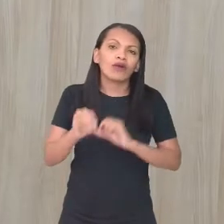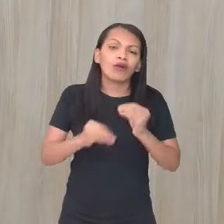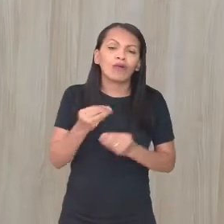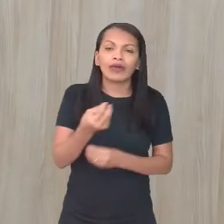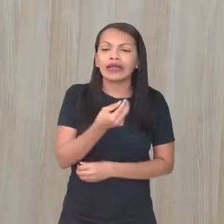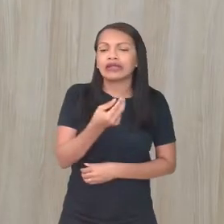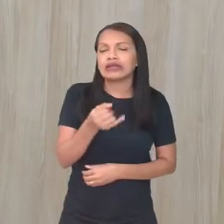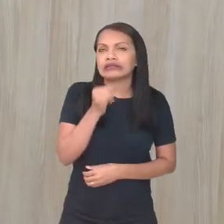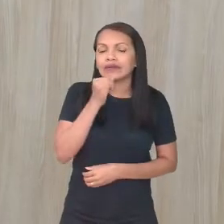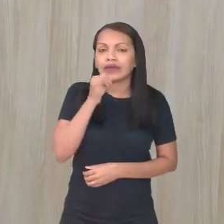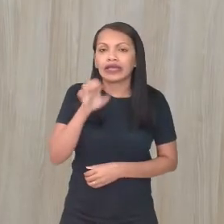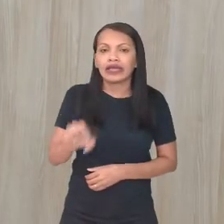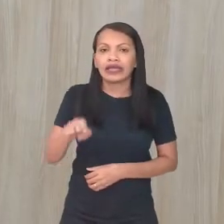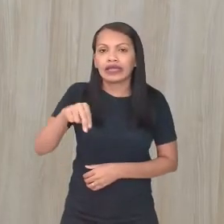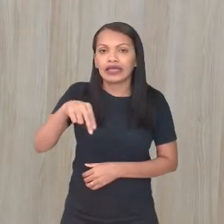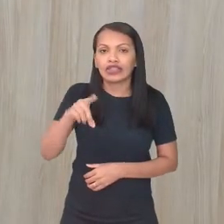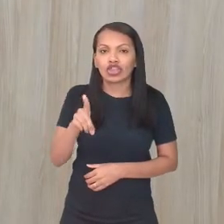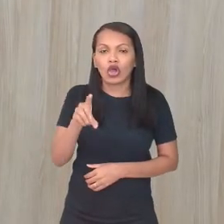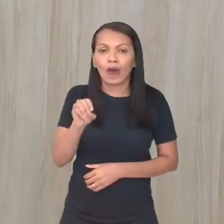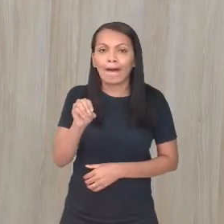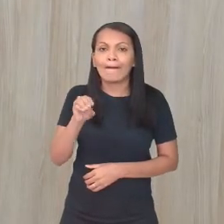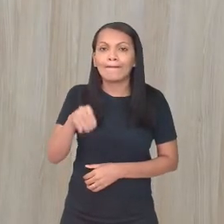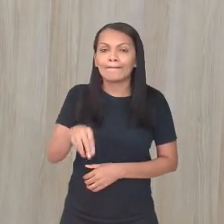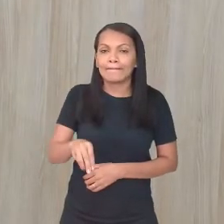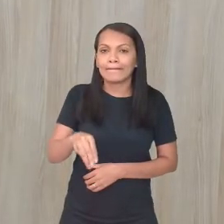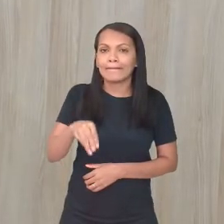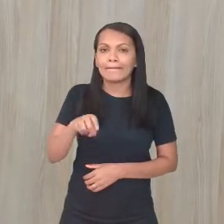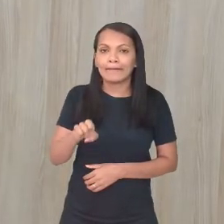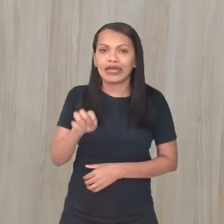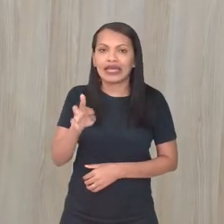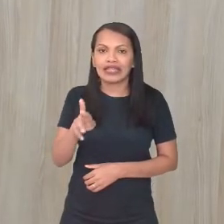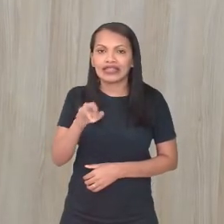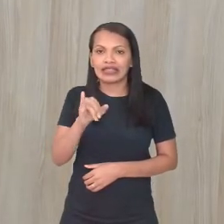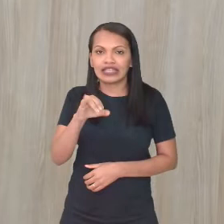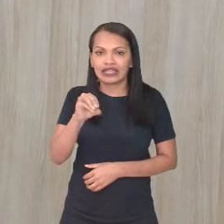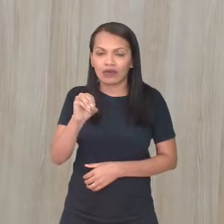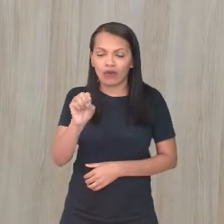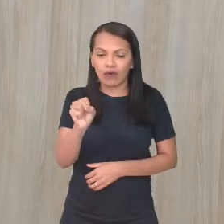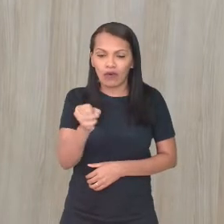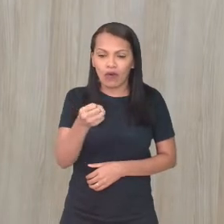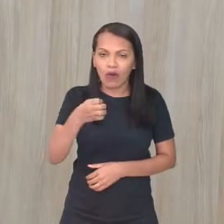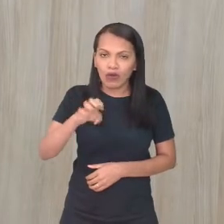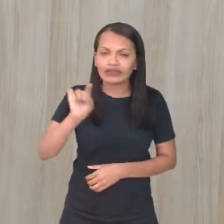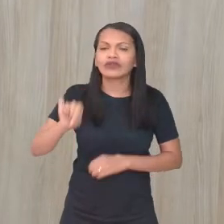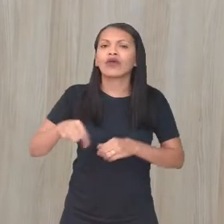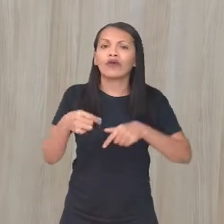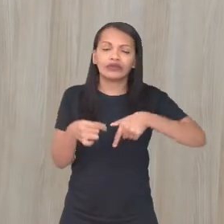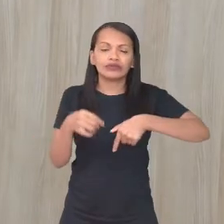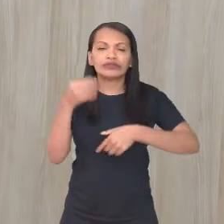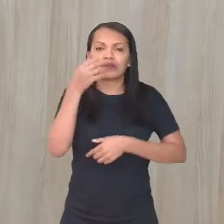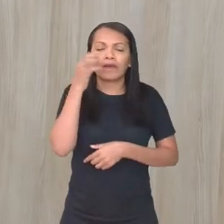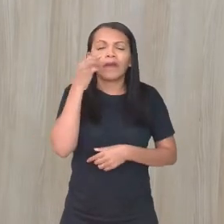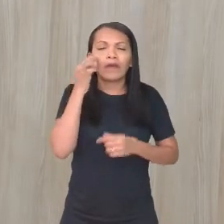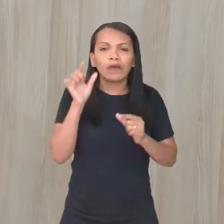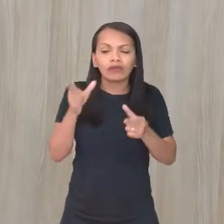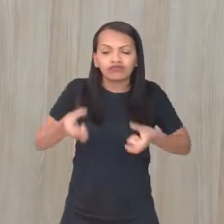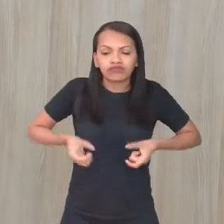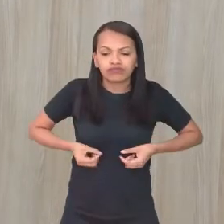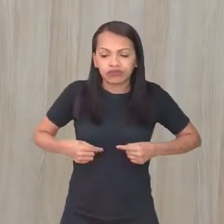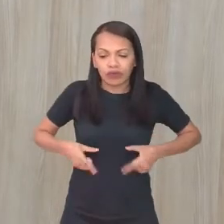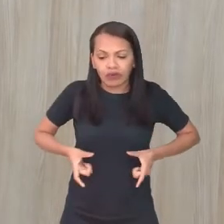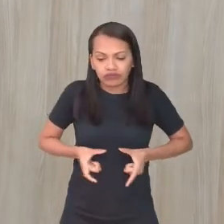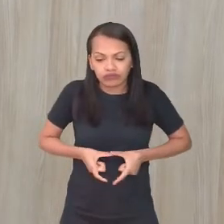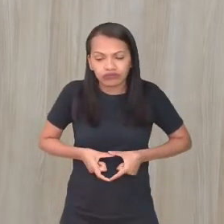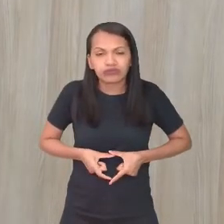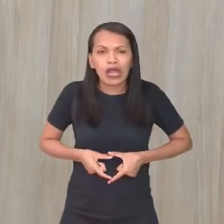exemplo, tá? Então, falar a respeito do sistema reprodutor feminino é falar que ele é responsável não apenas por esse